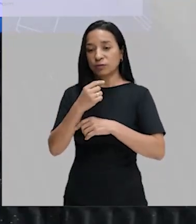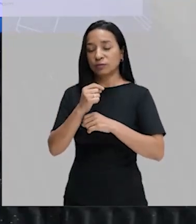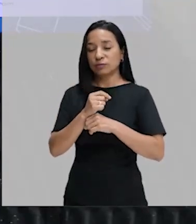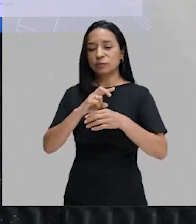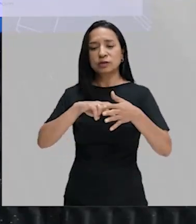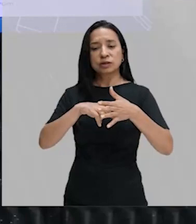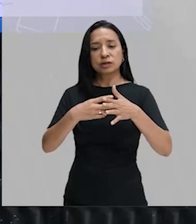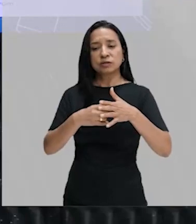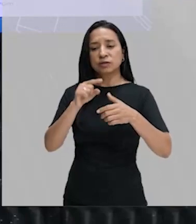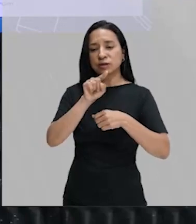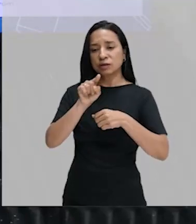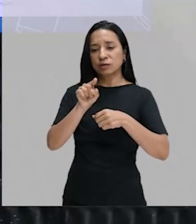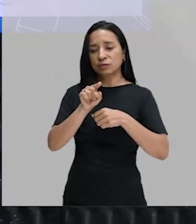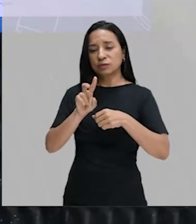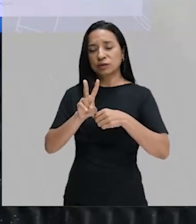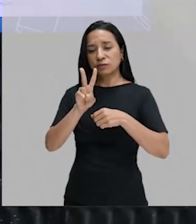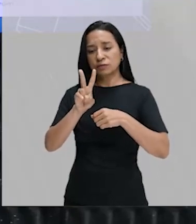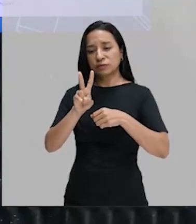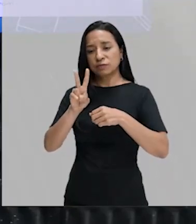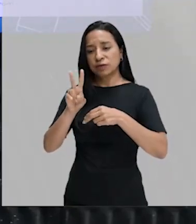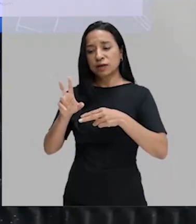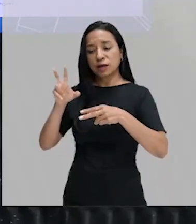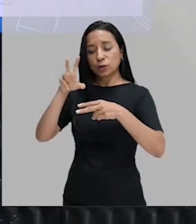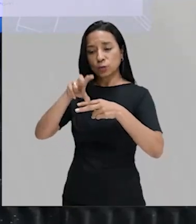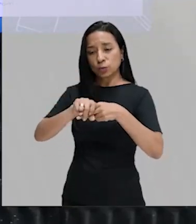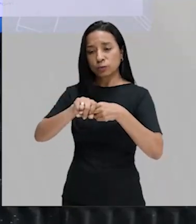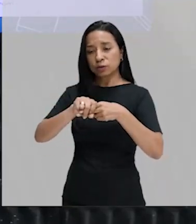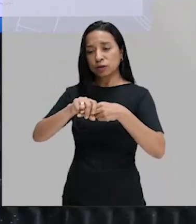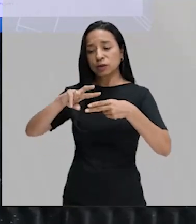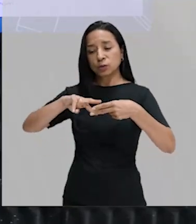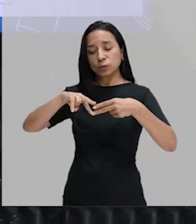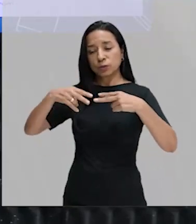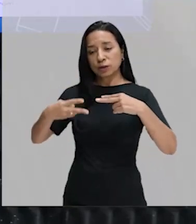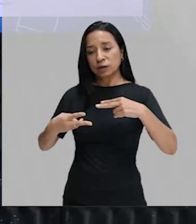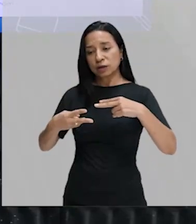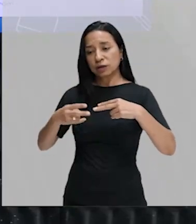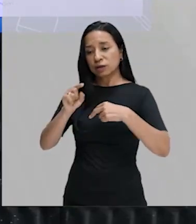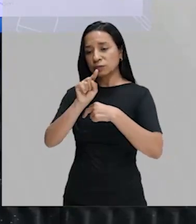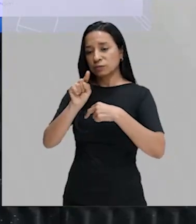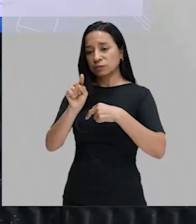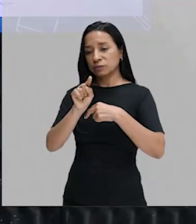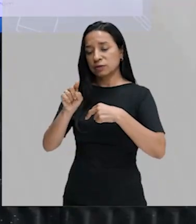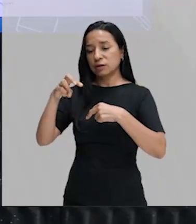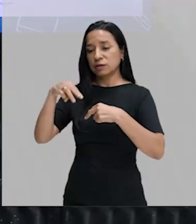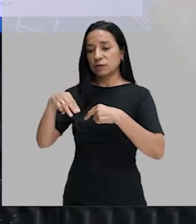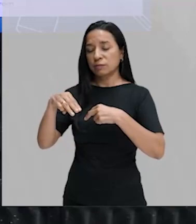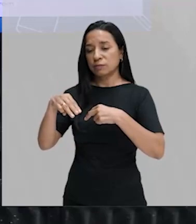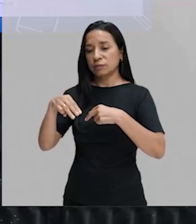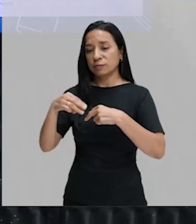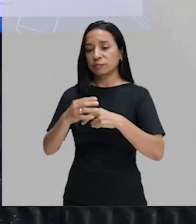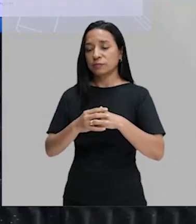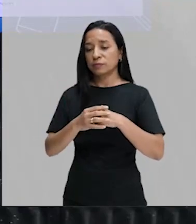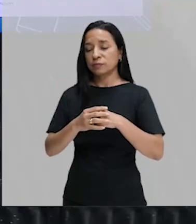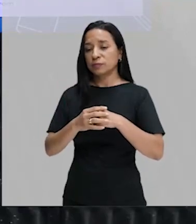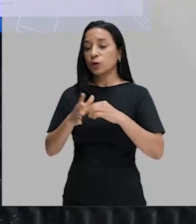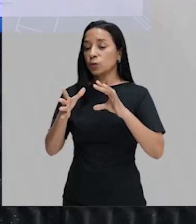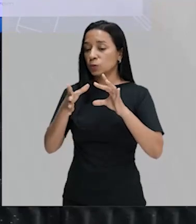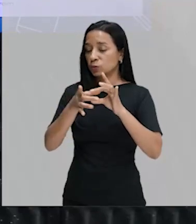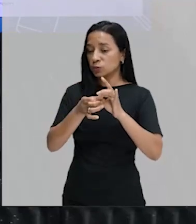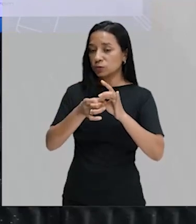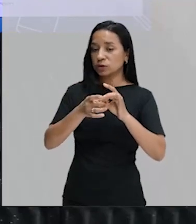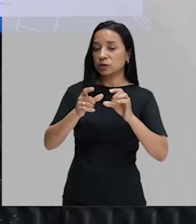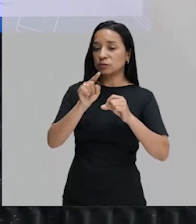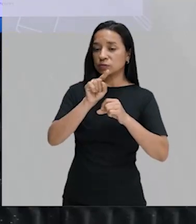alelo ZM. Tá? Porque na presença do ZV, juntando o ZV com o ZM,